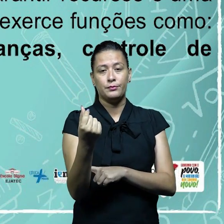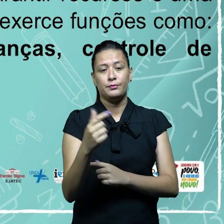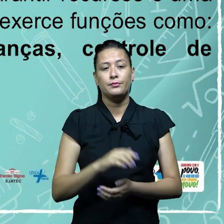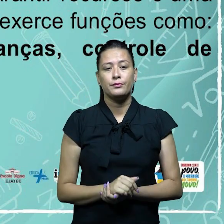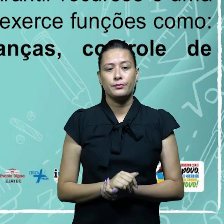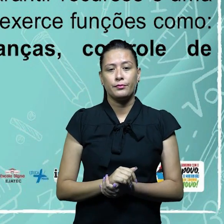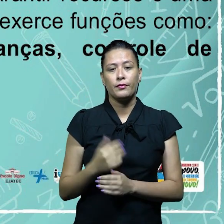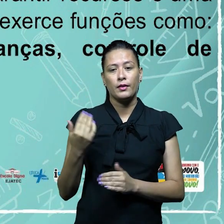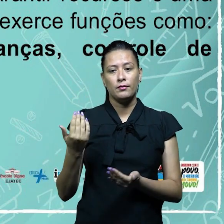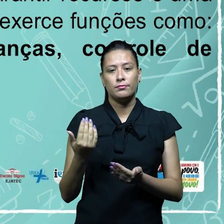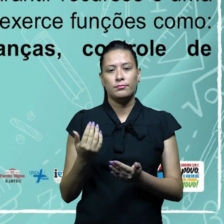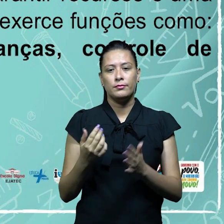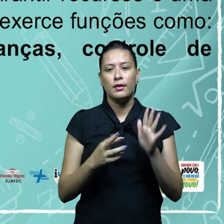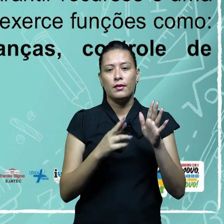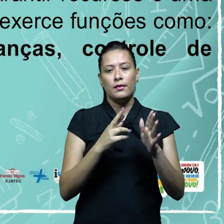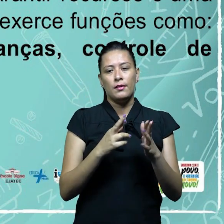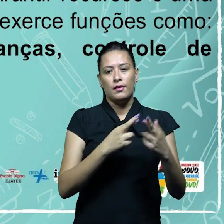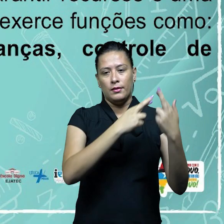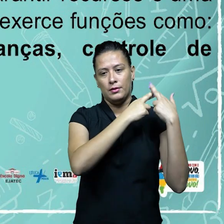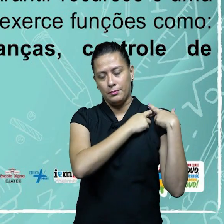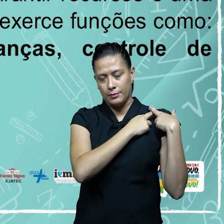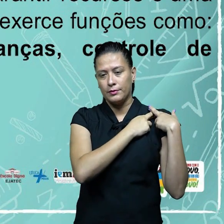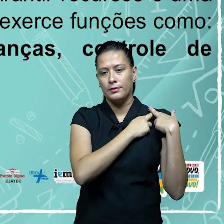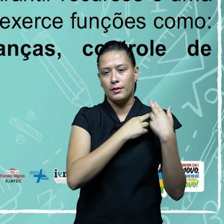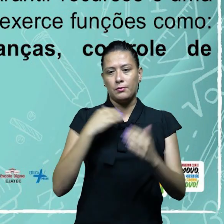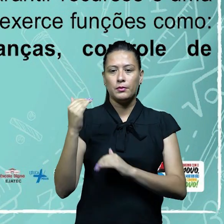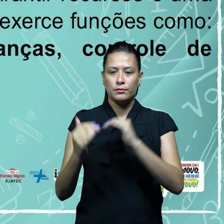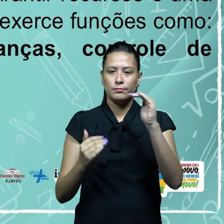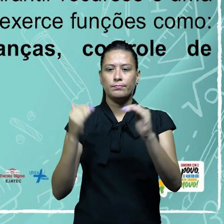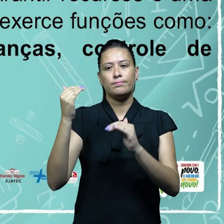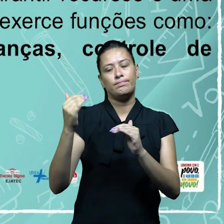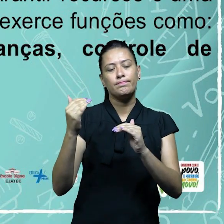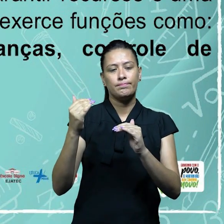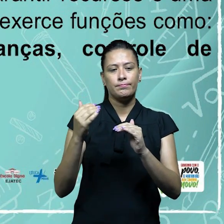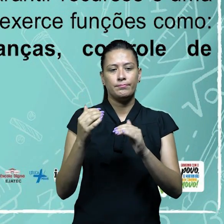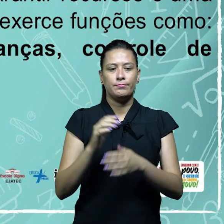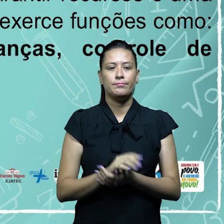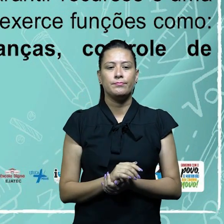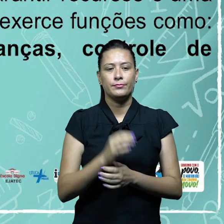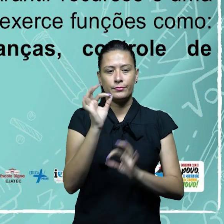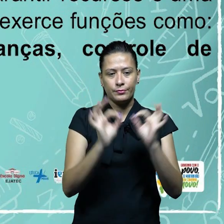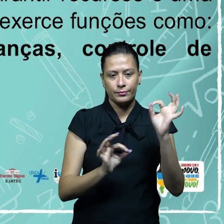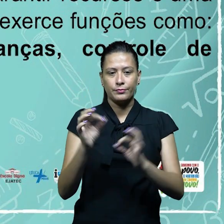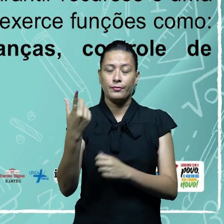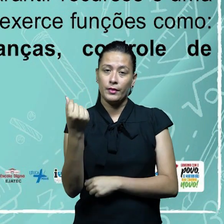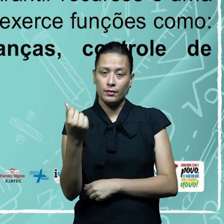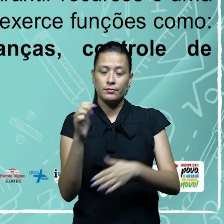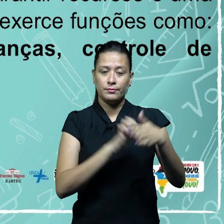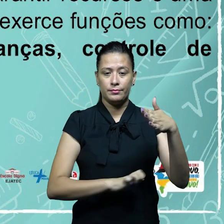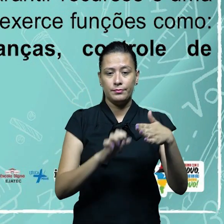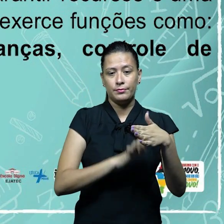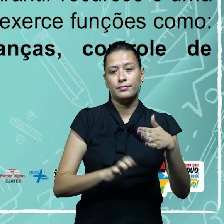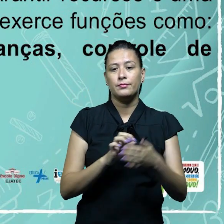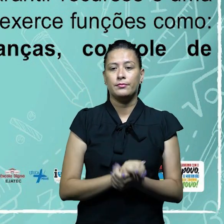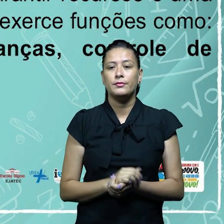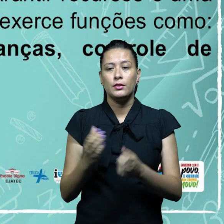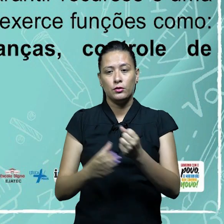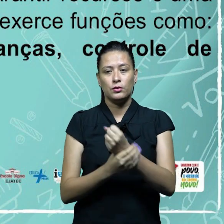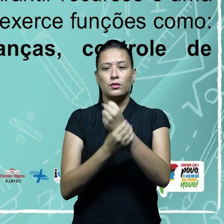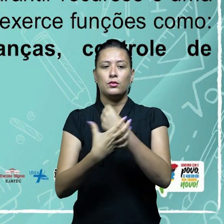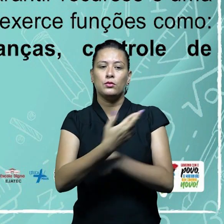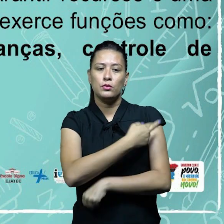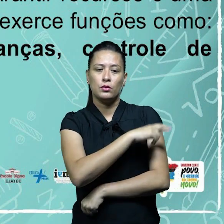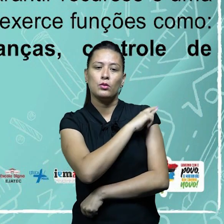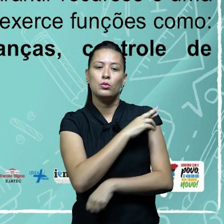gestão das finanças de uma empresa. Tá? Então, é esse o dever de garantir os recursos e uma boa gestão do patrimônio do